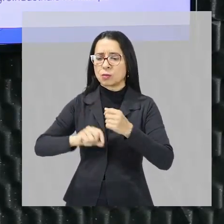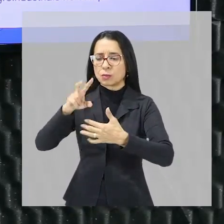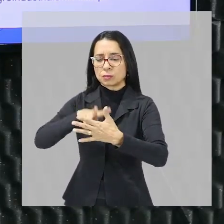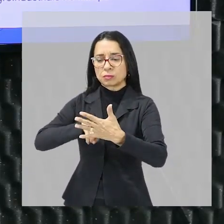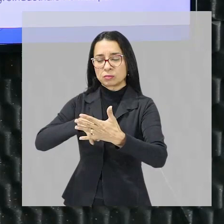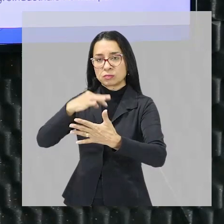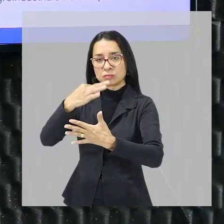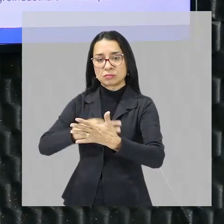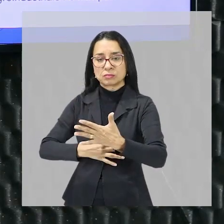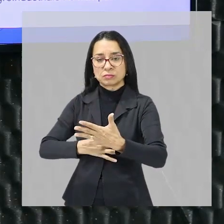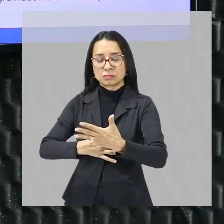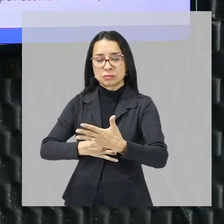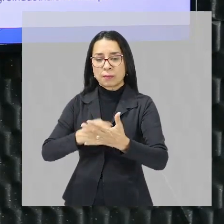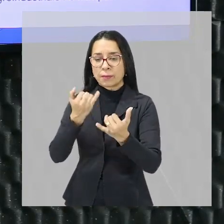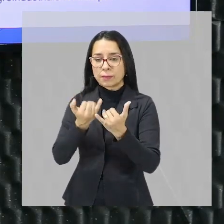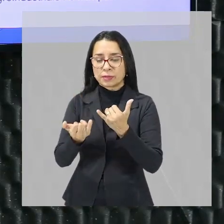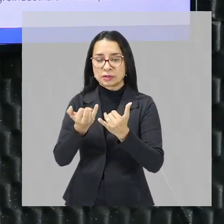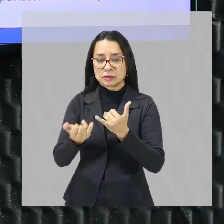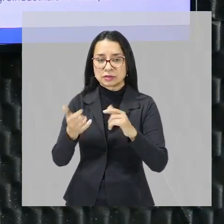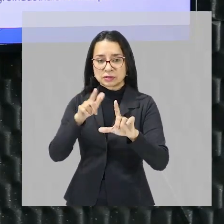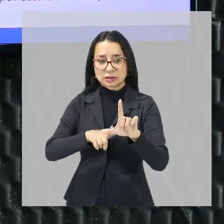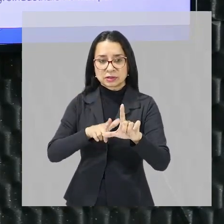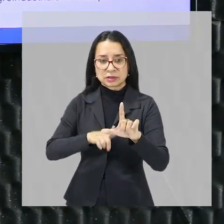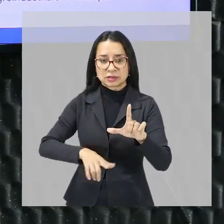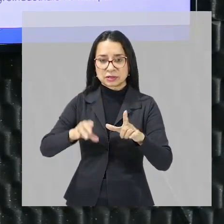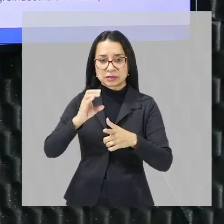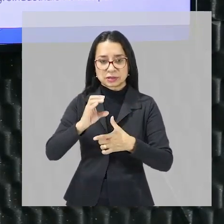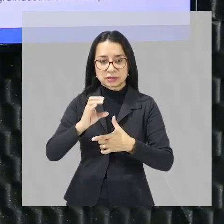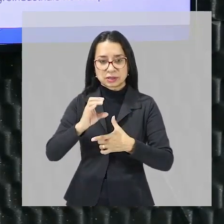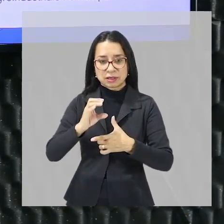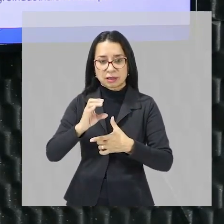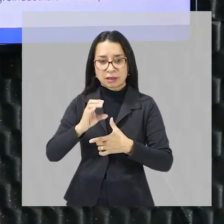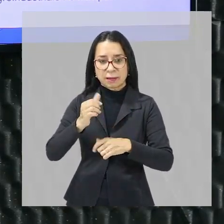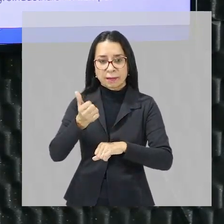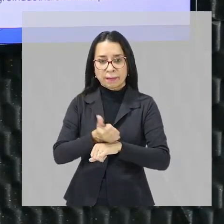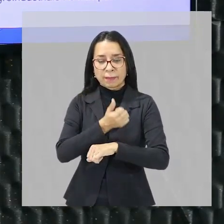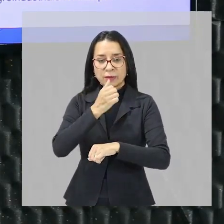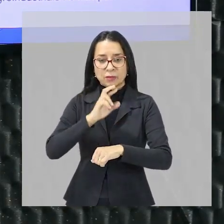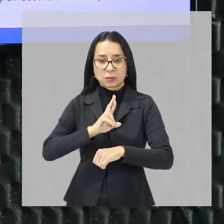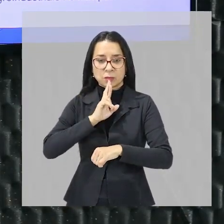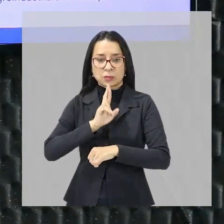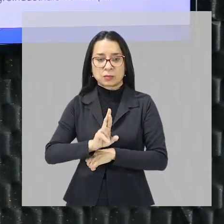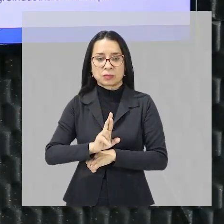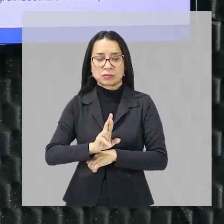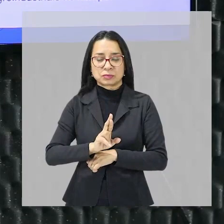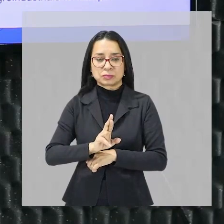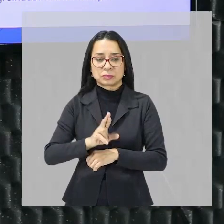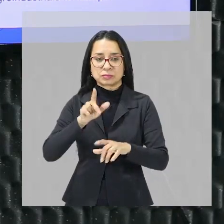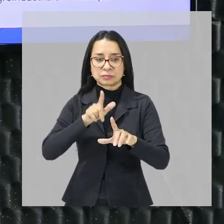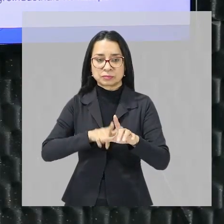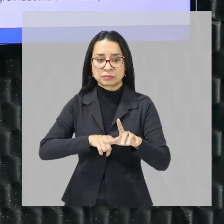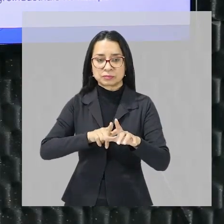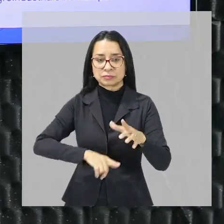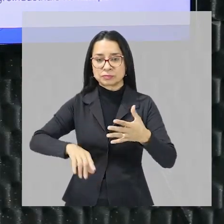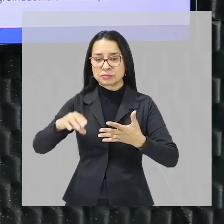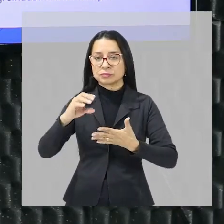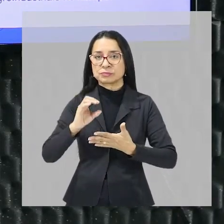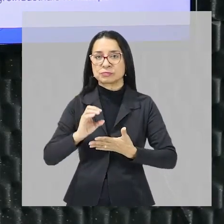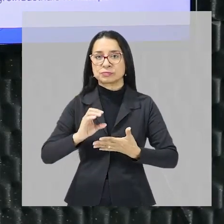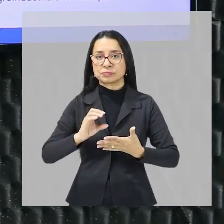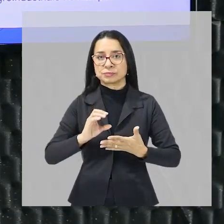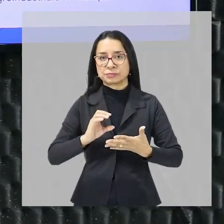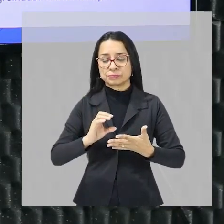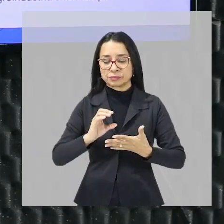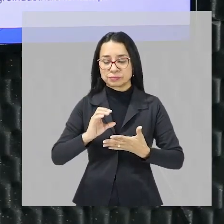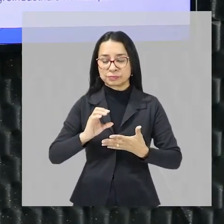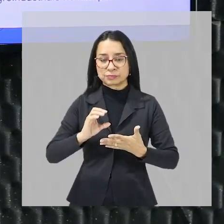texto. Então, me parece que a letra C é a nossa melhor opção. Vamos ver se é mesmo? Letra C de casa é a